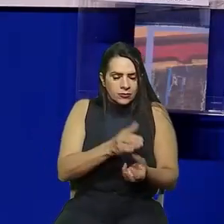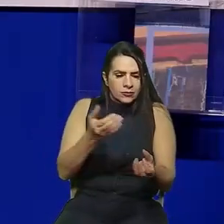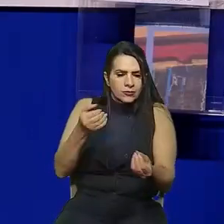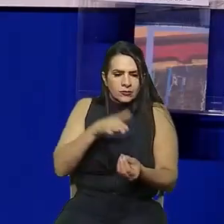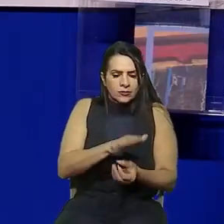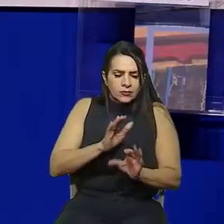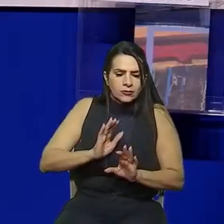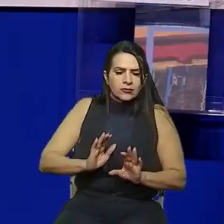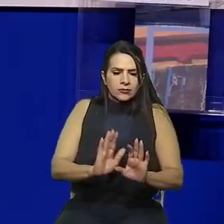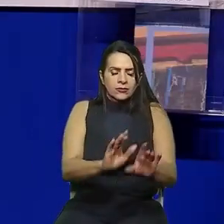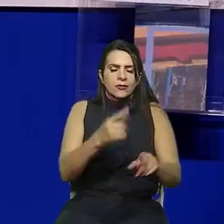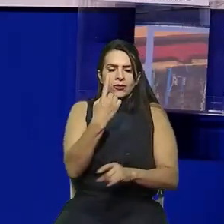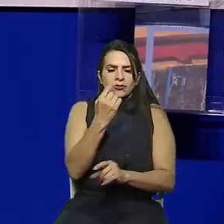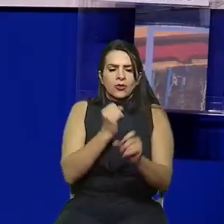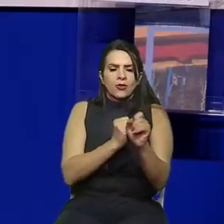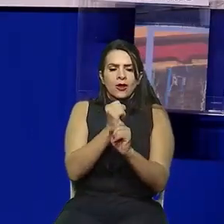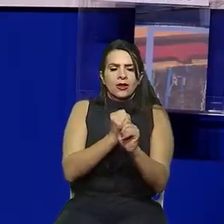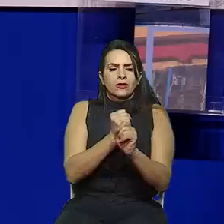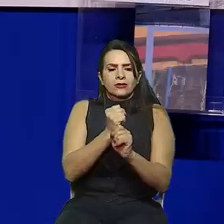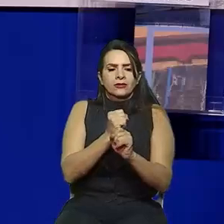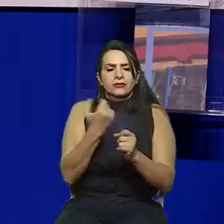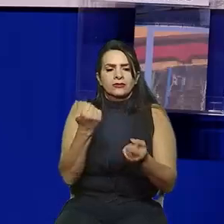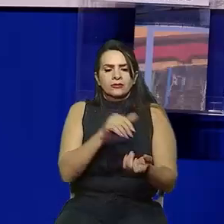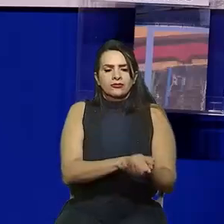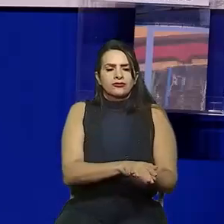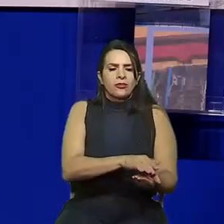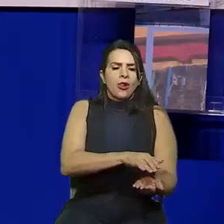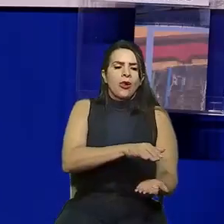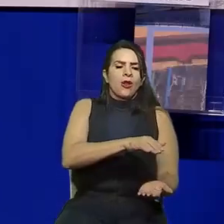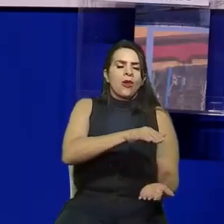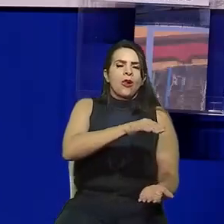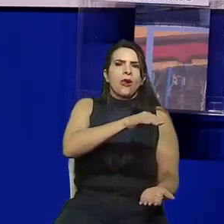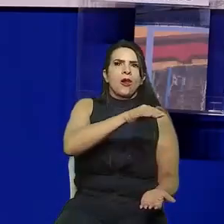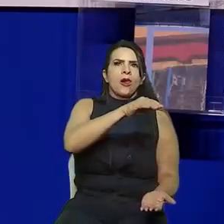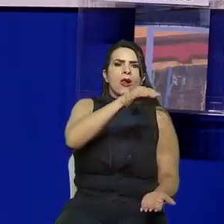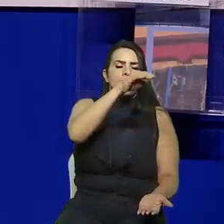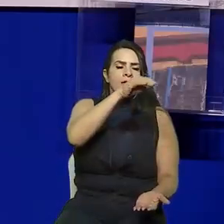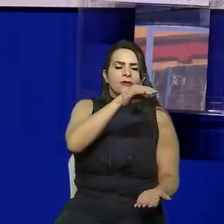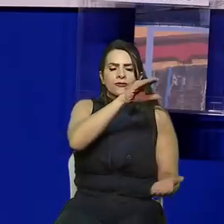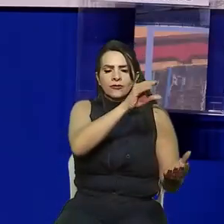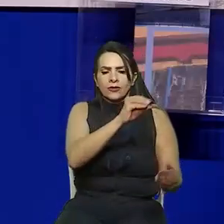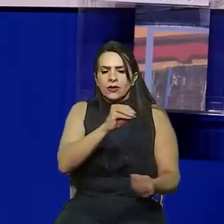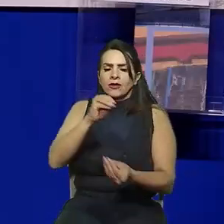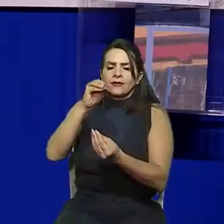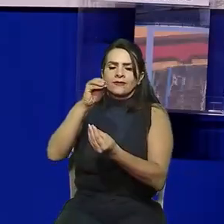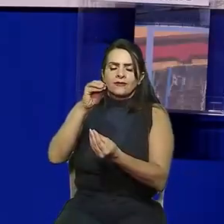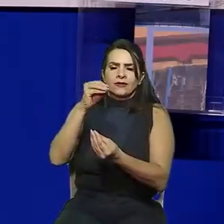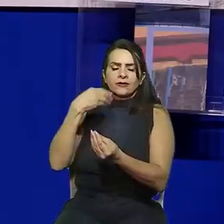Passou um ano, eu tinha um pacote assim que eu fui levando para o meu apartamento.